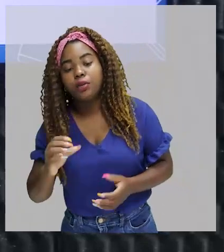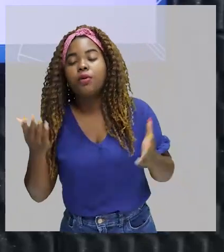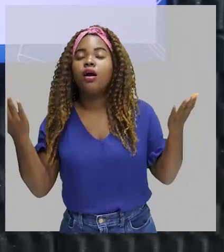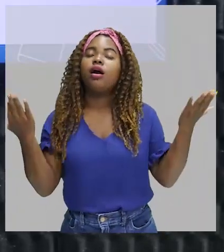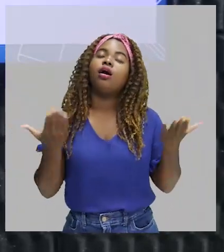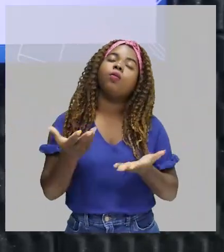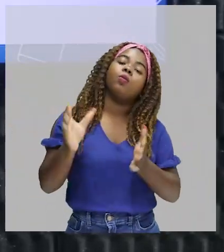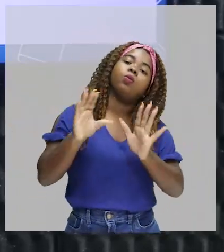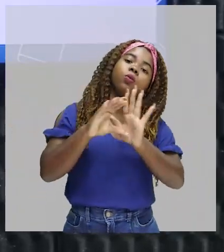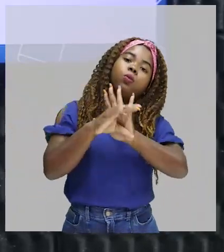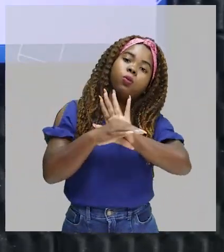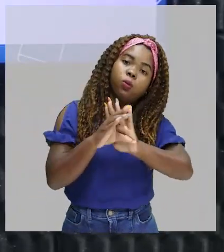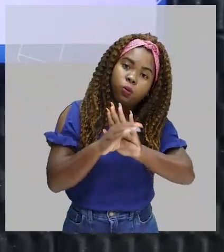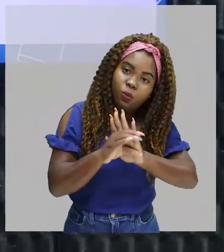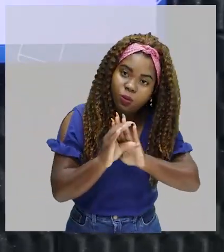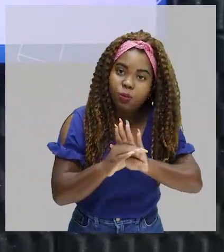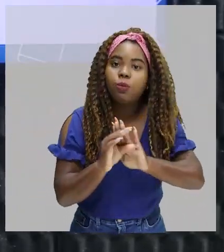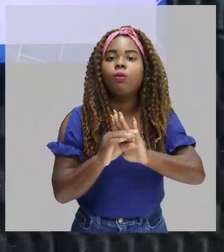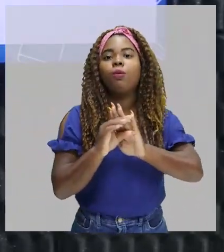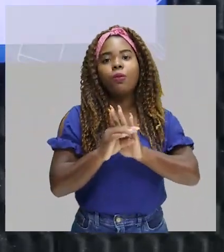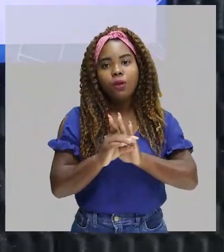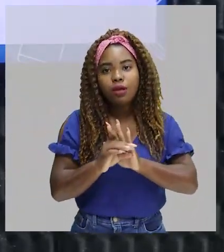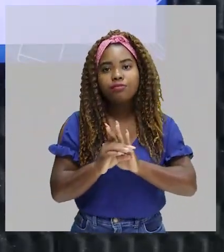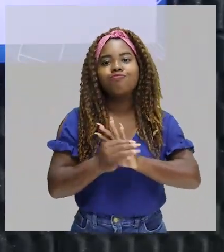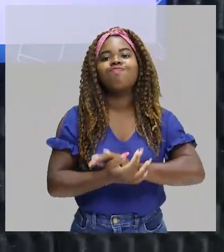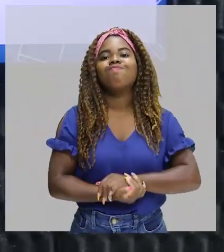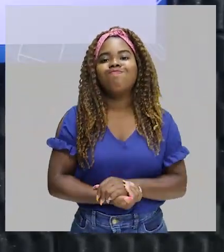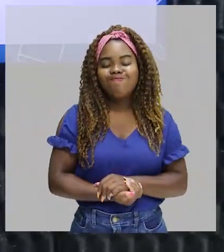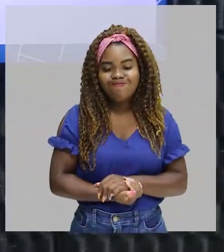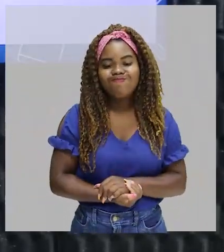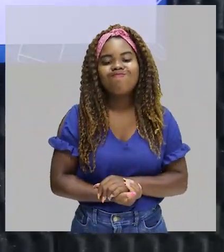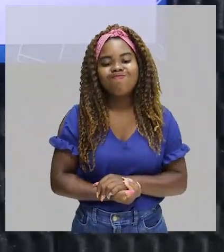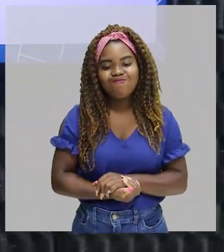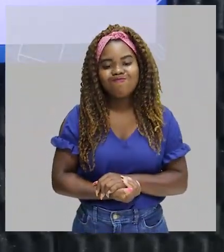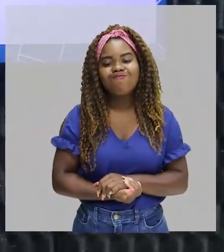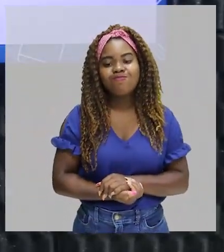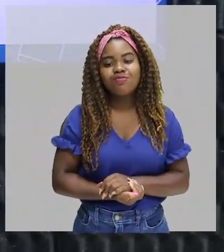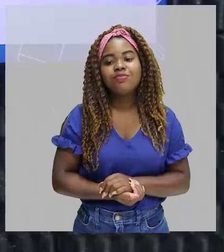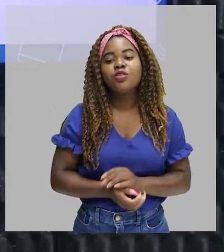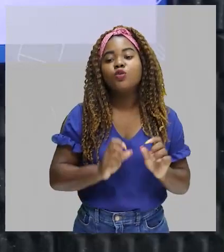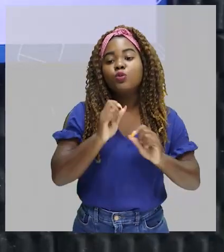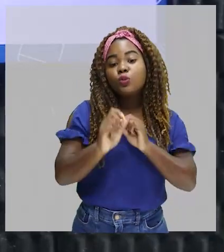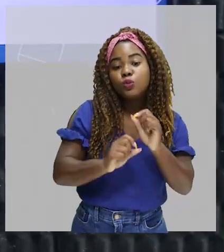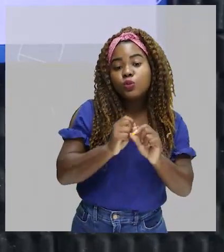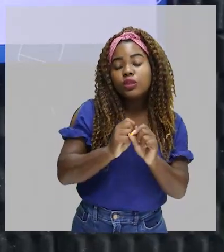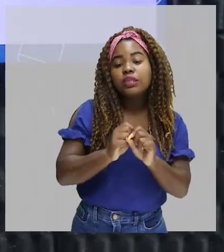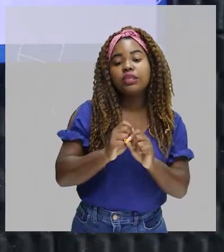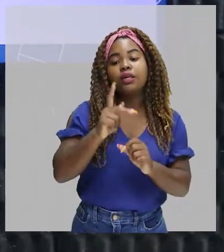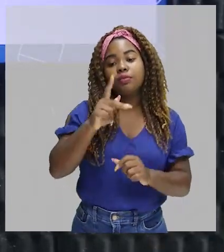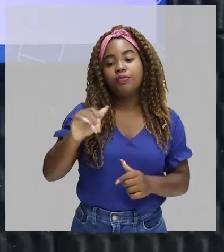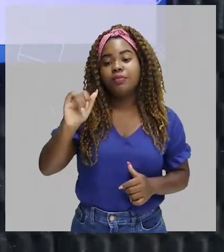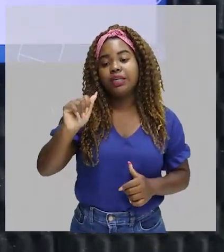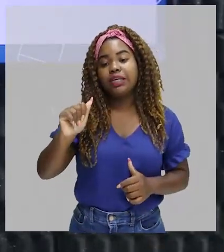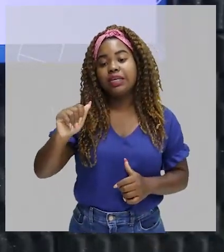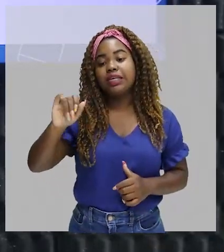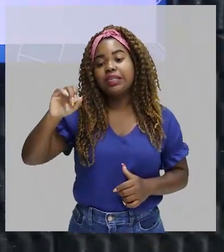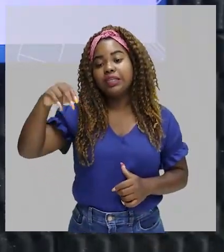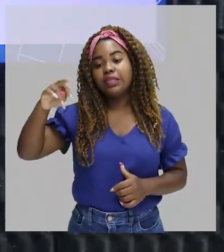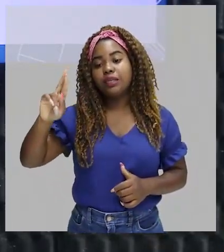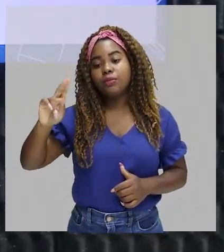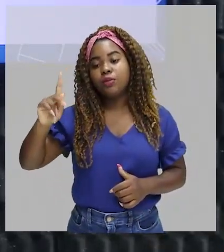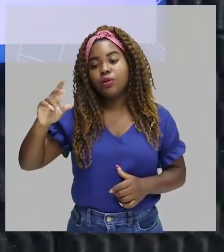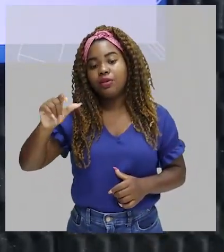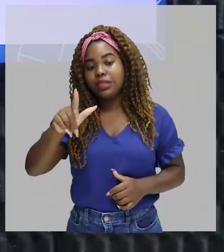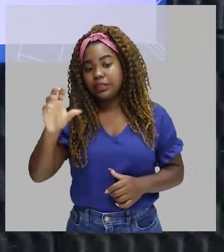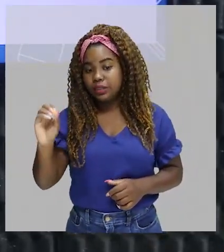sim nós vamos passar para a definição da chamada interpolação aritmética. Perceba que eu